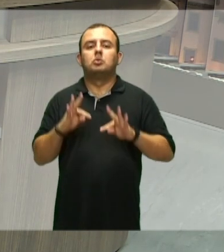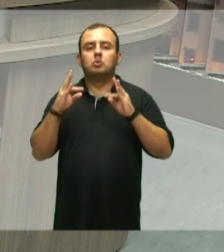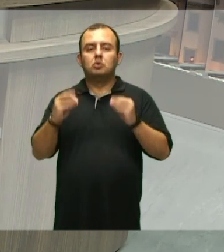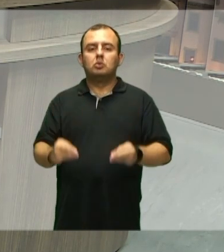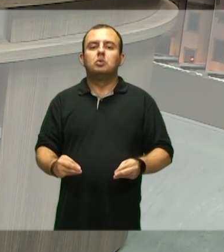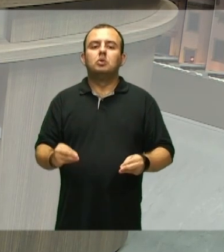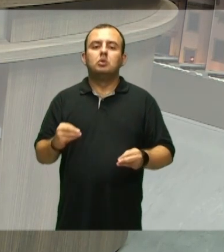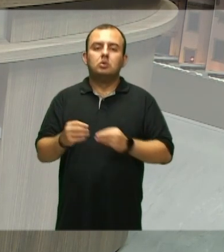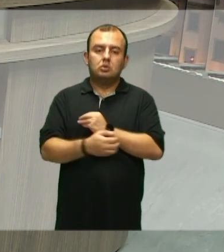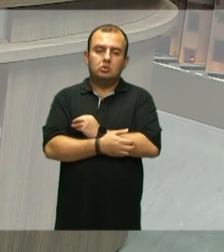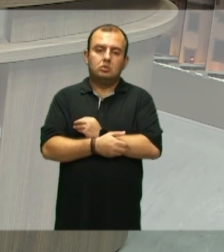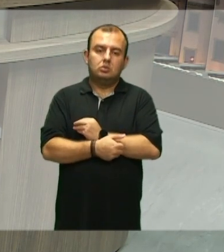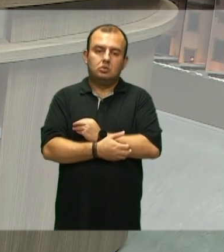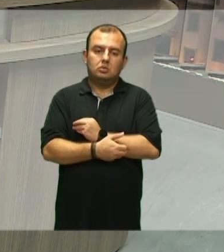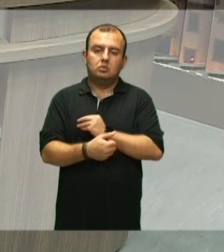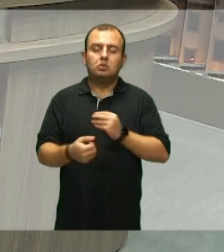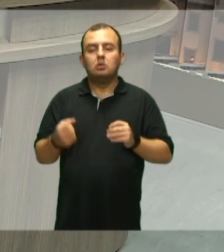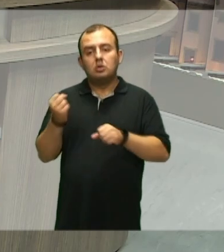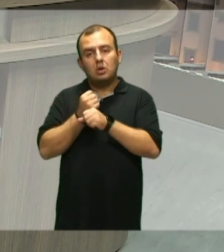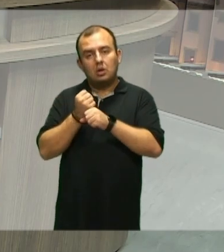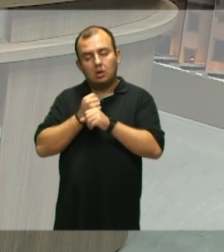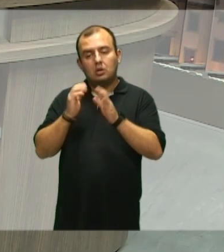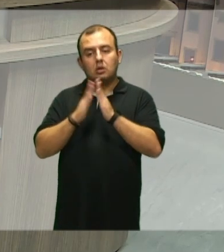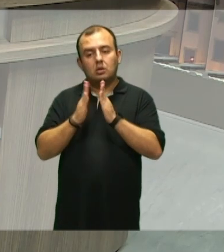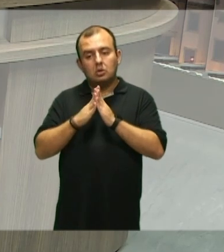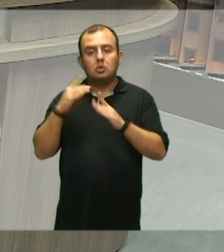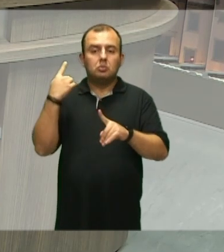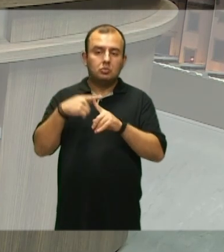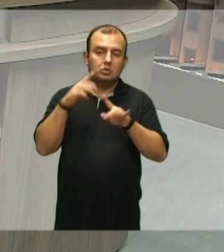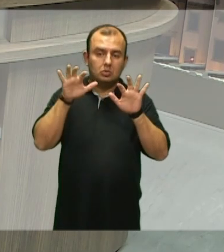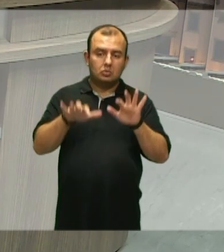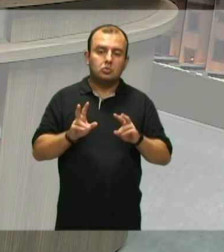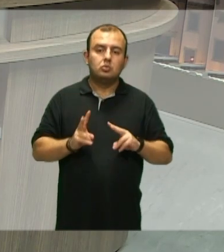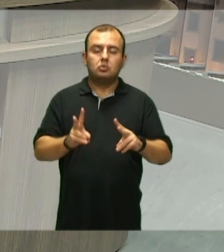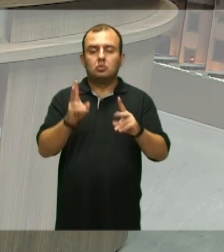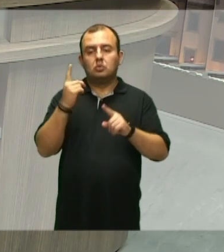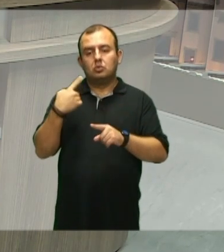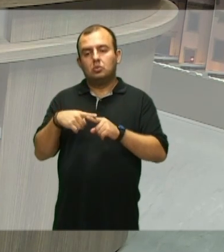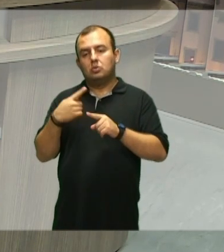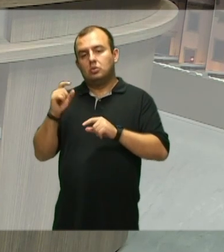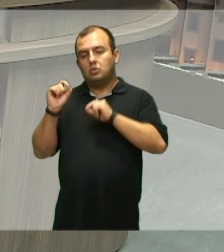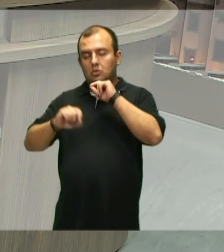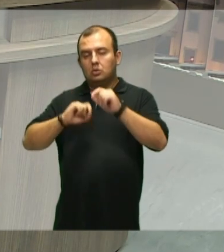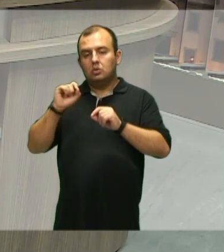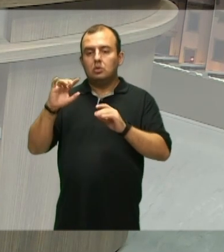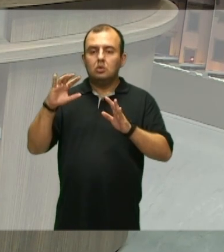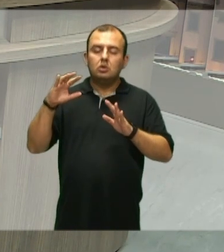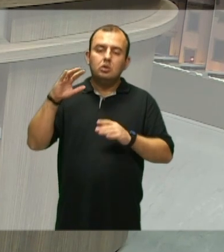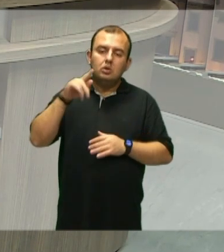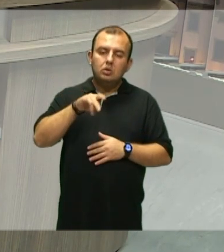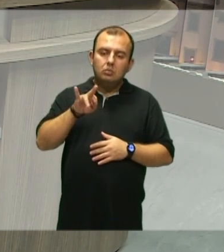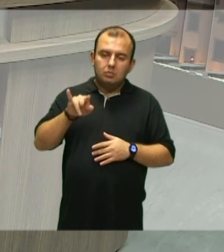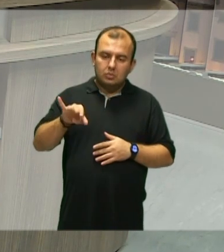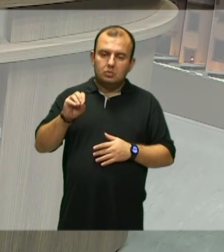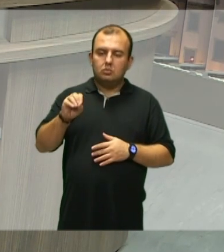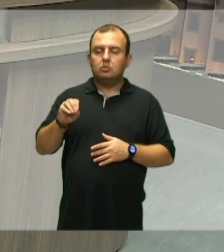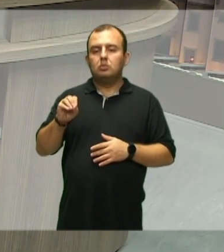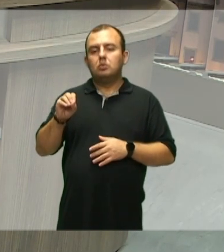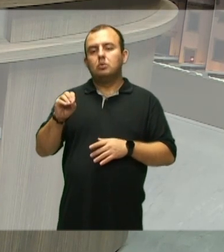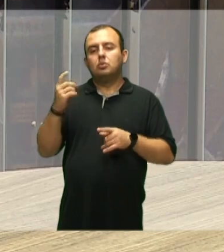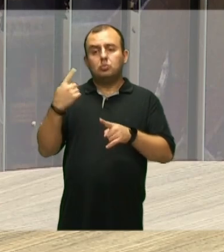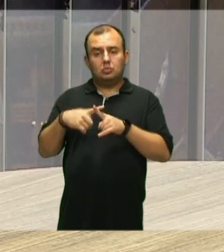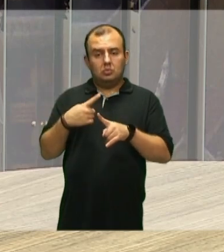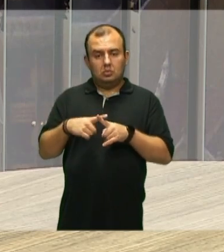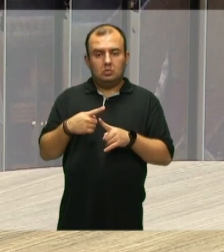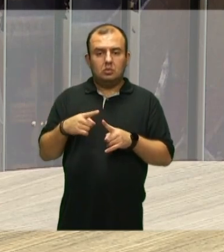isso, né? De que ano que é a casa, por que ela está ali, o que é, né, um patrimônio e tudo mais. Então, a gente